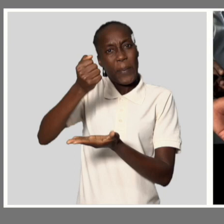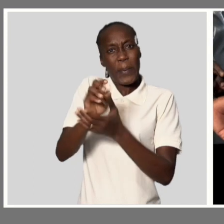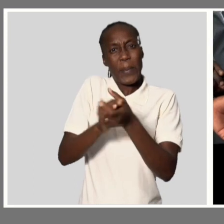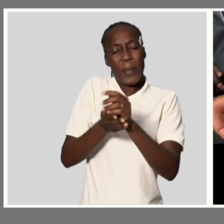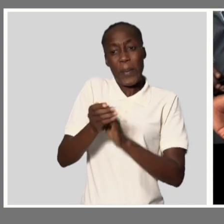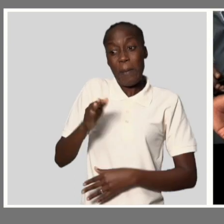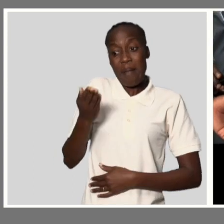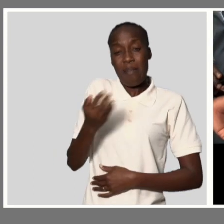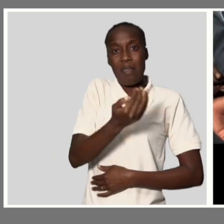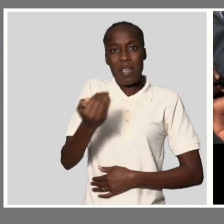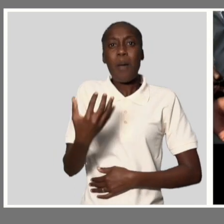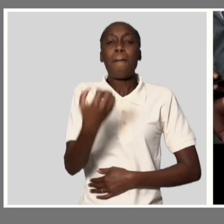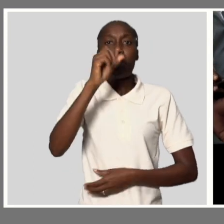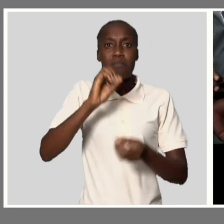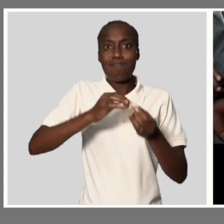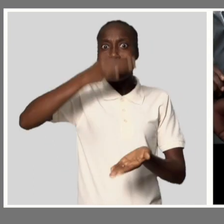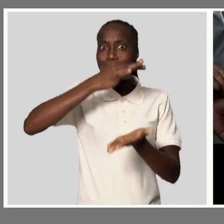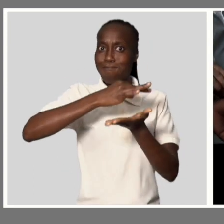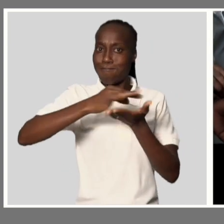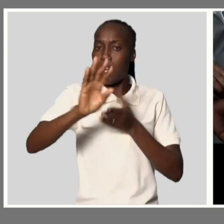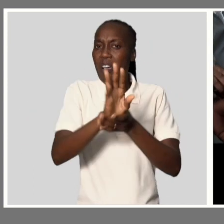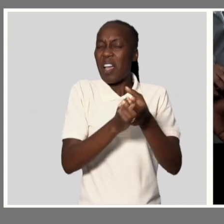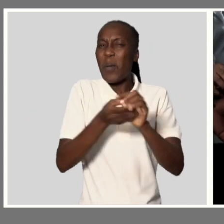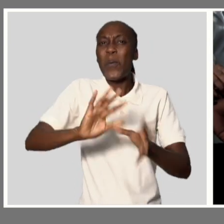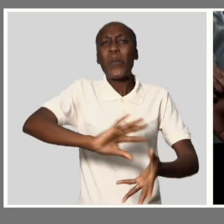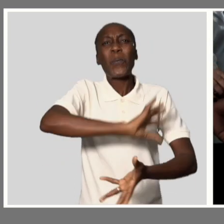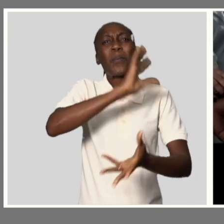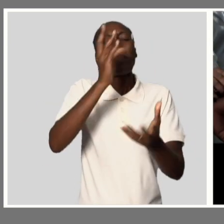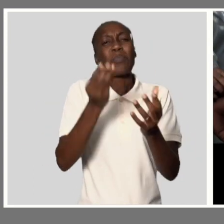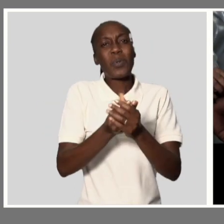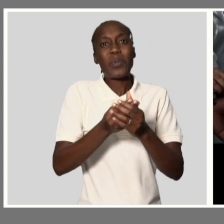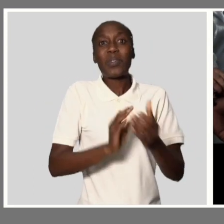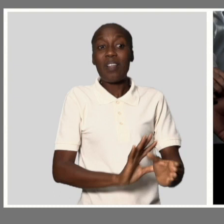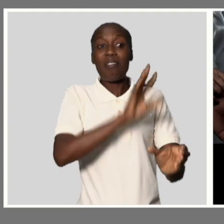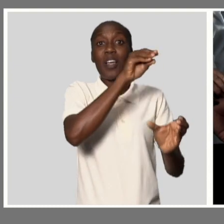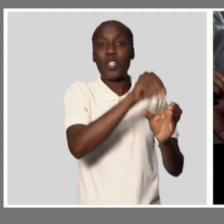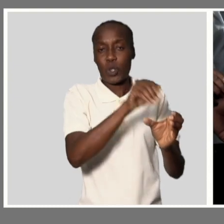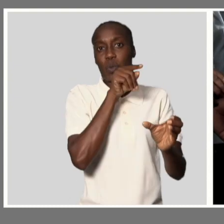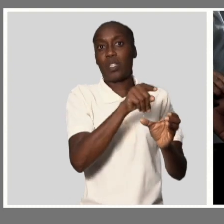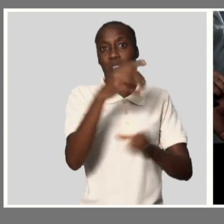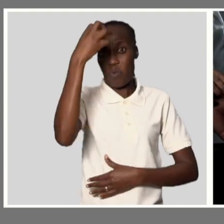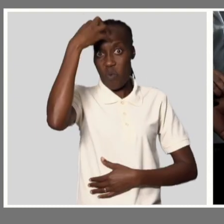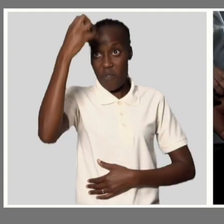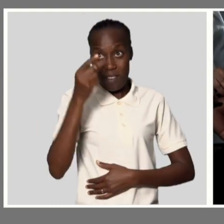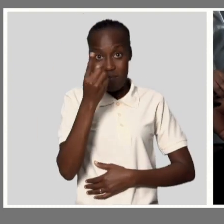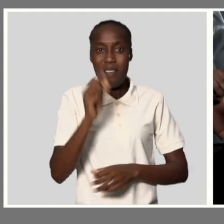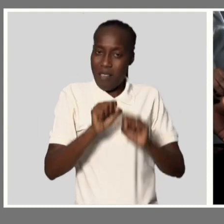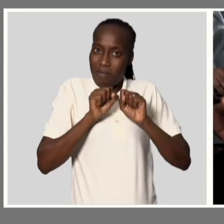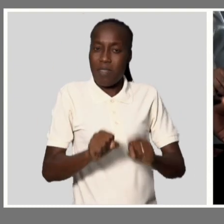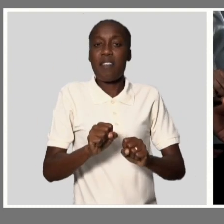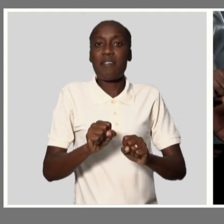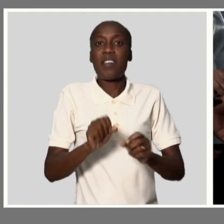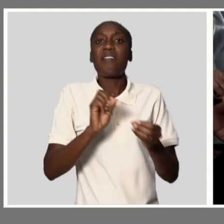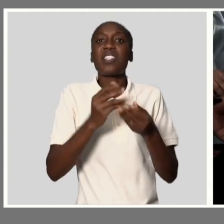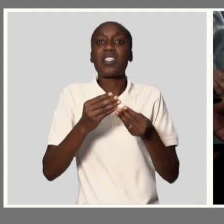álcool para as crianças poderem higienizar as mãos e tudo. Tudo isso faz parte de um pacote que o governo tem que criar